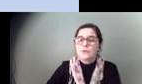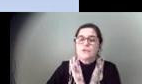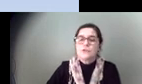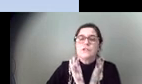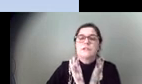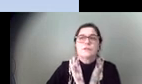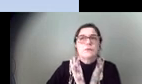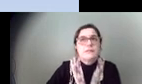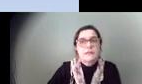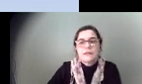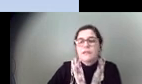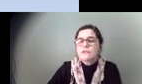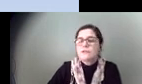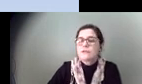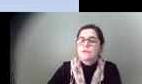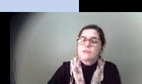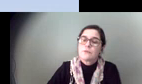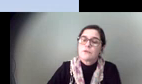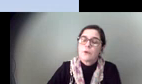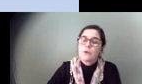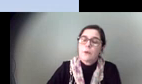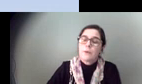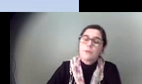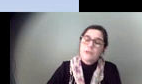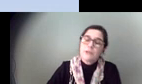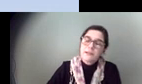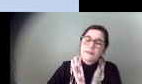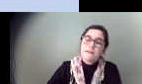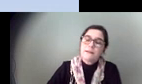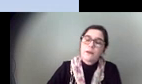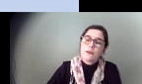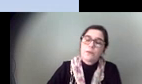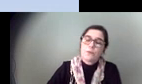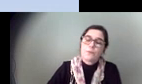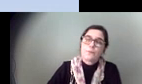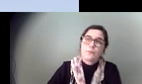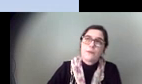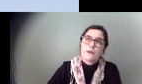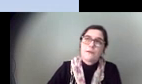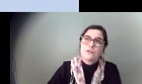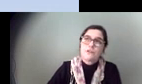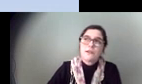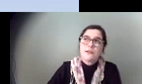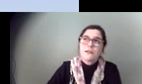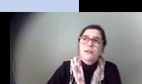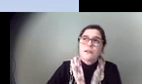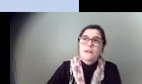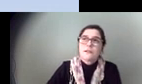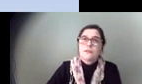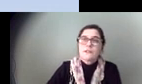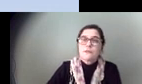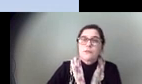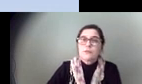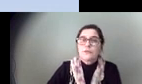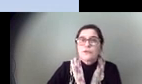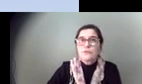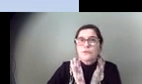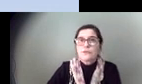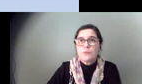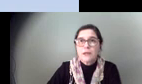em algumas metodologias, algumas estratégias que nós usamos para poder atender esse aluno. Né? Imagina, nós